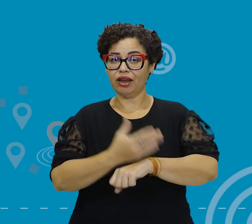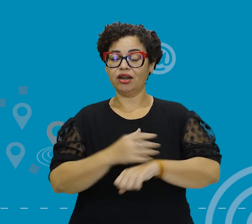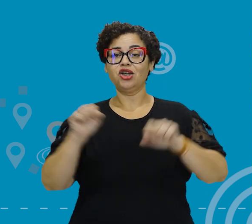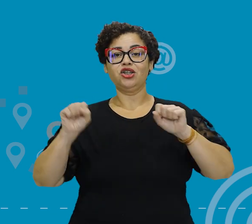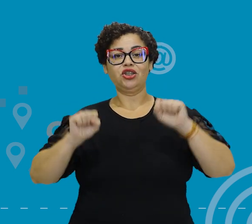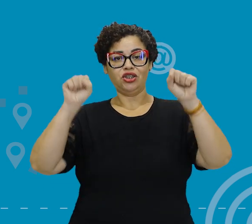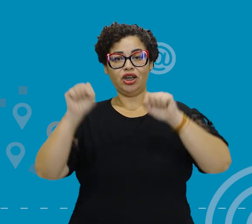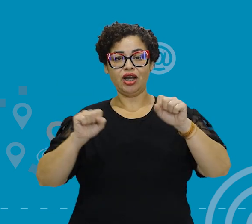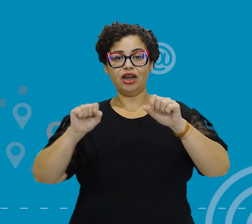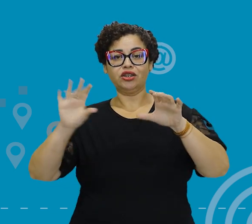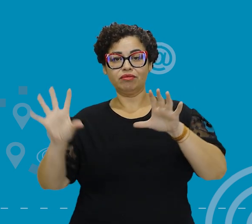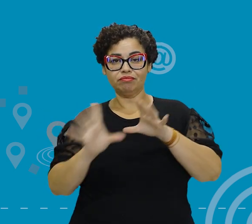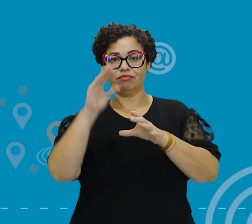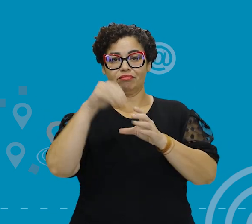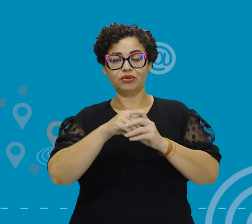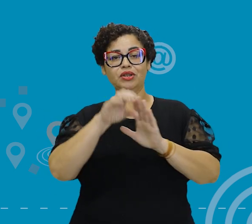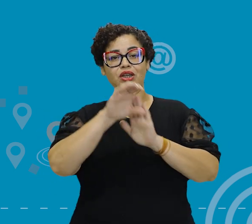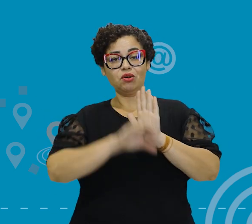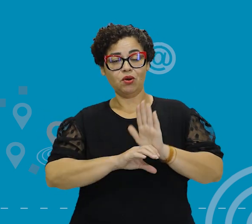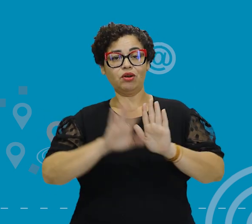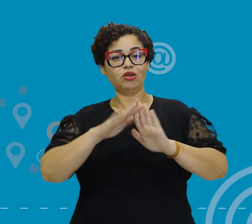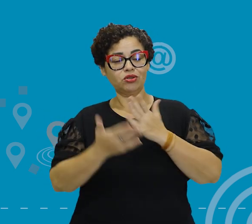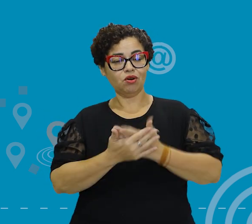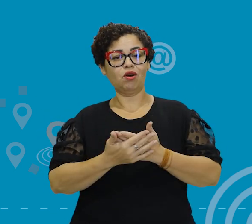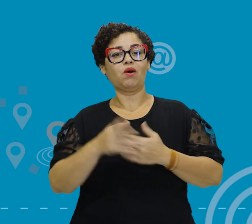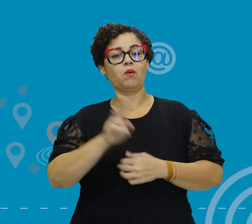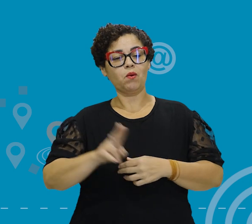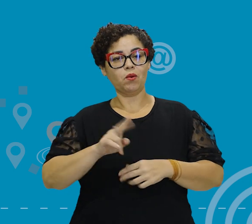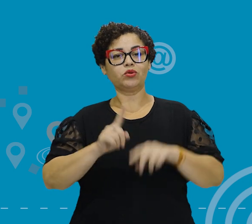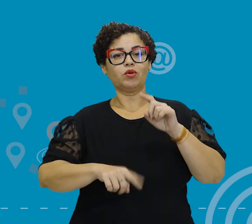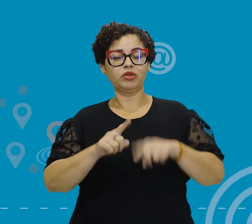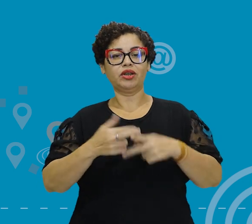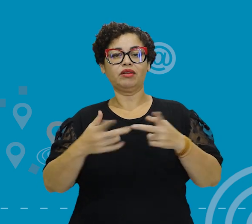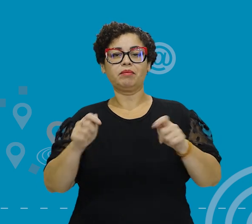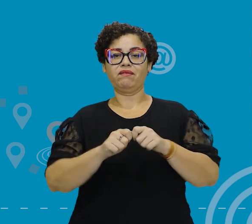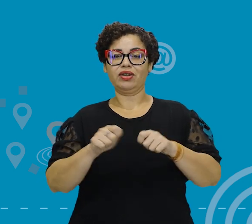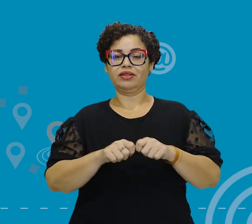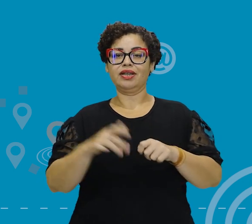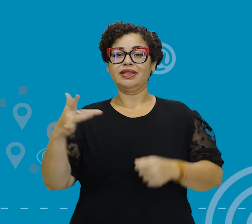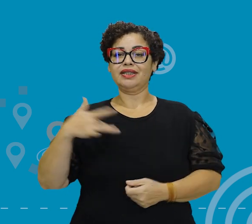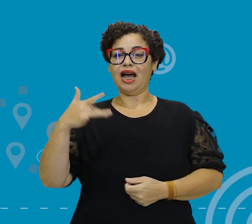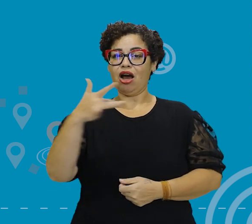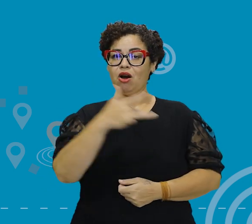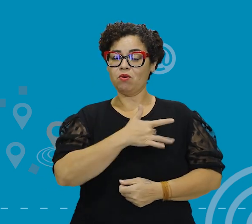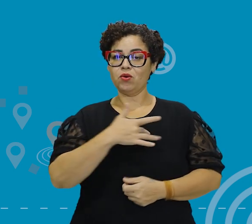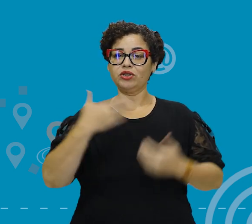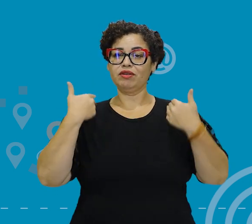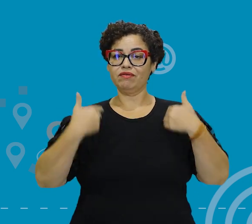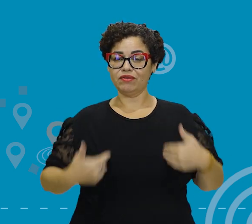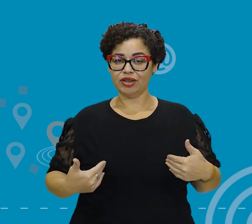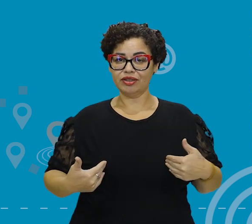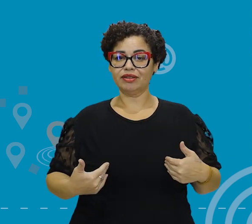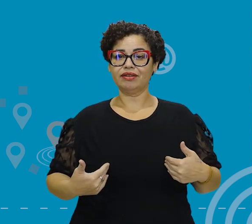ginástica foi integrada ao currículo escolar como uma ferramenta para promover a saúde